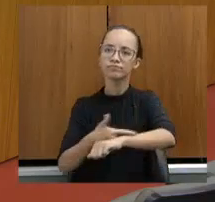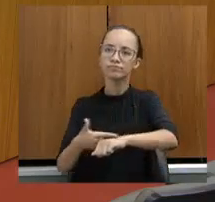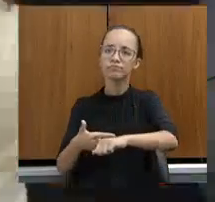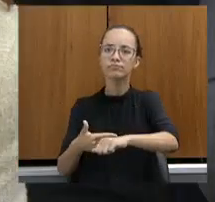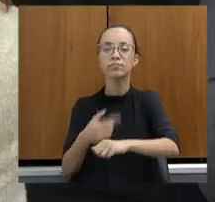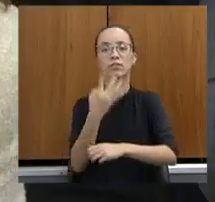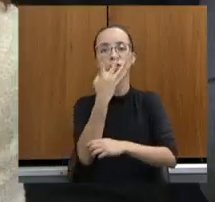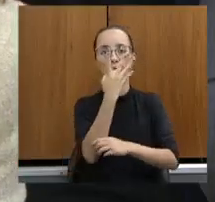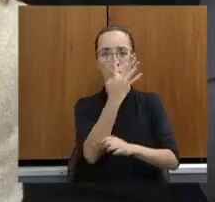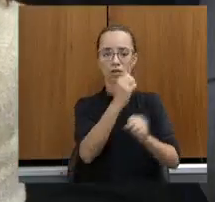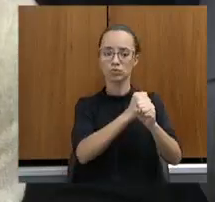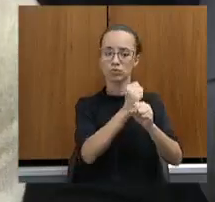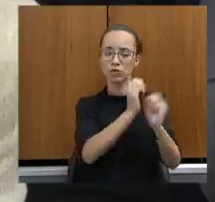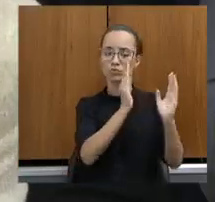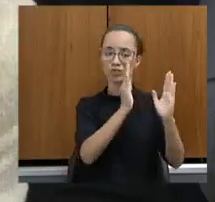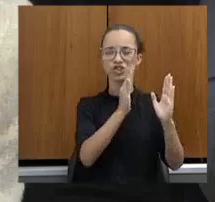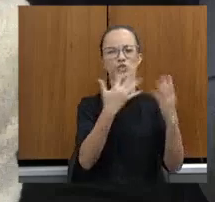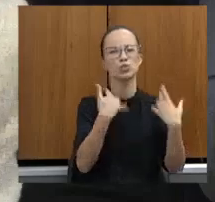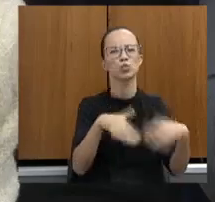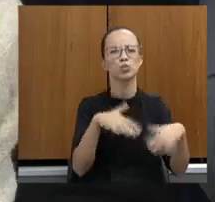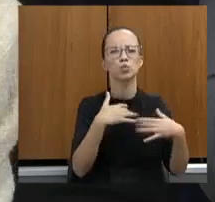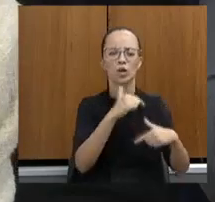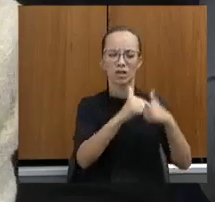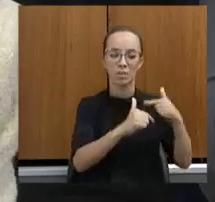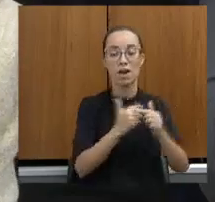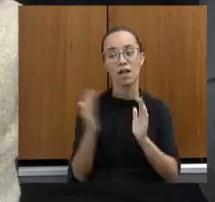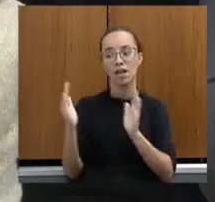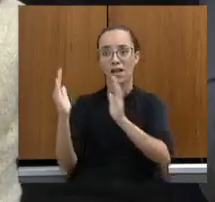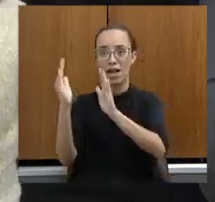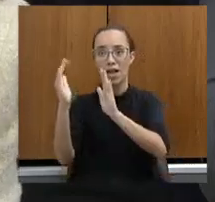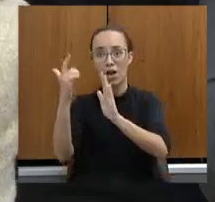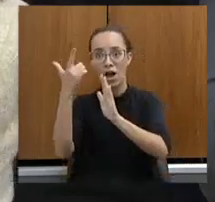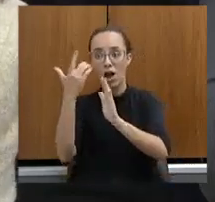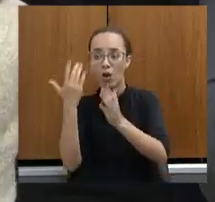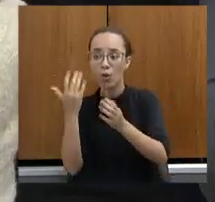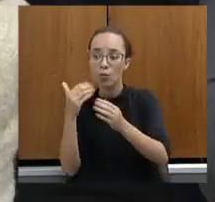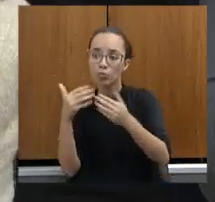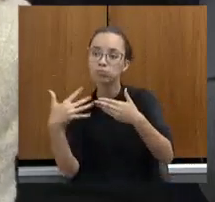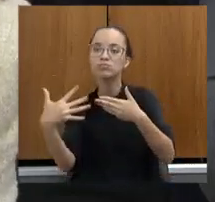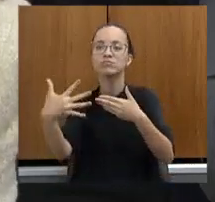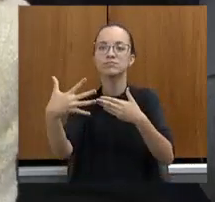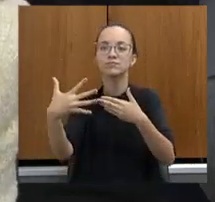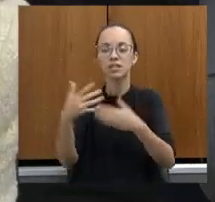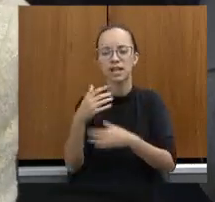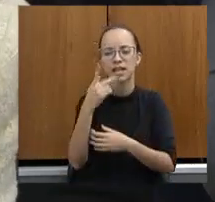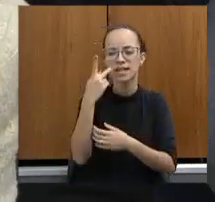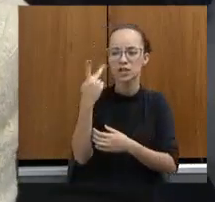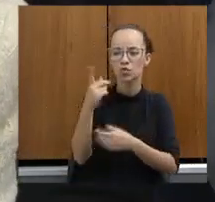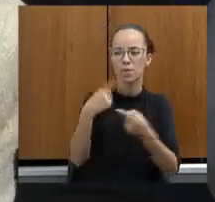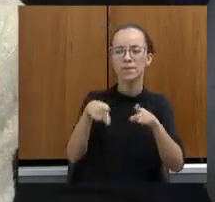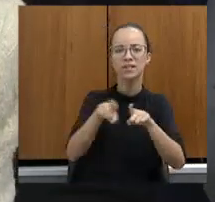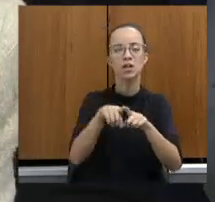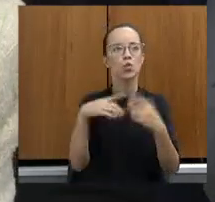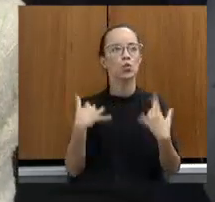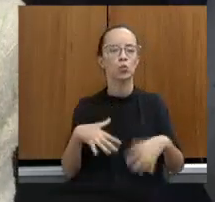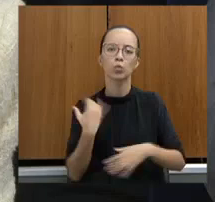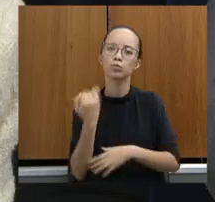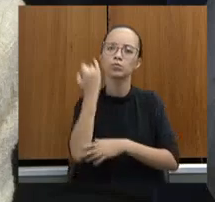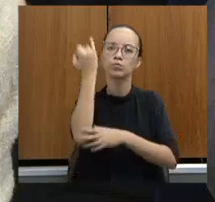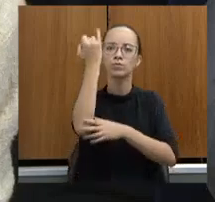são quatro anos de muito trabalho quatro anos que vem pela frente como muito trabalho mas sua parceria tem sido fundamental para que a gente avance